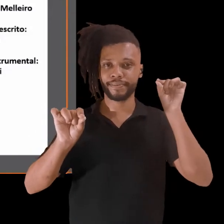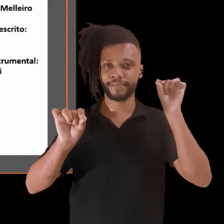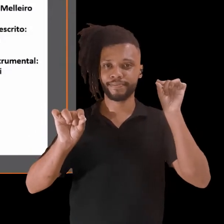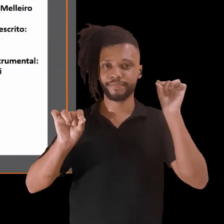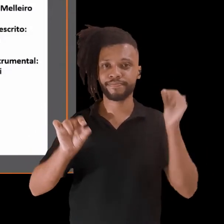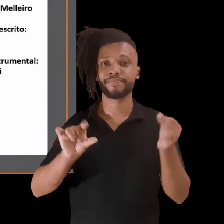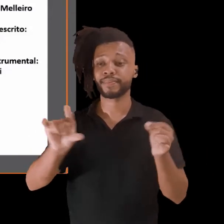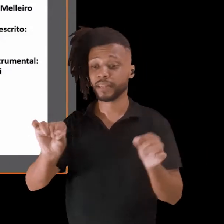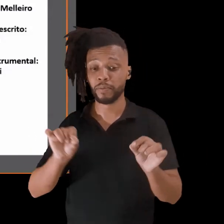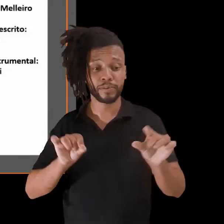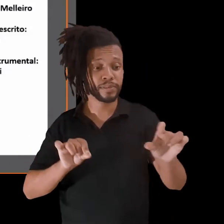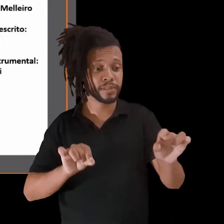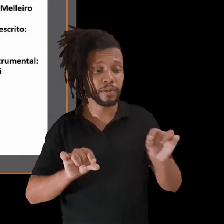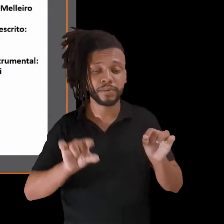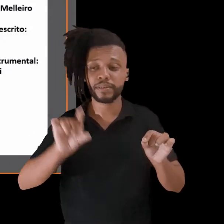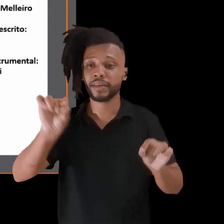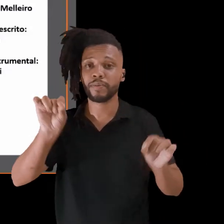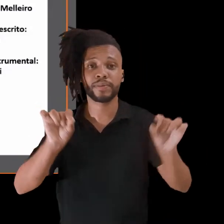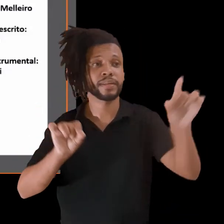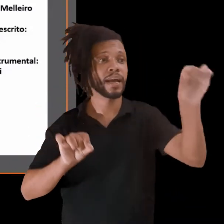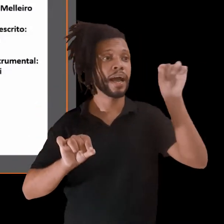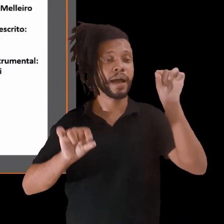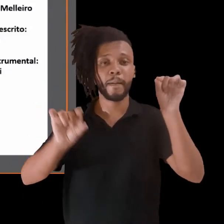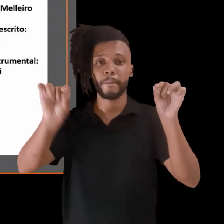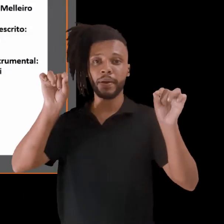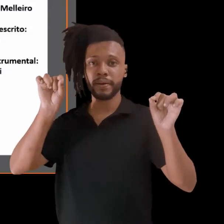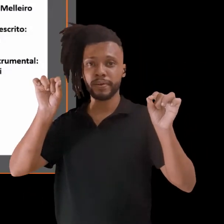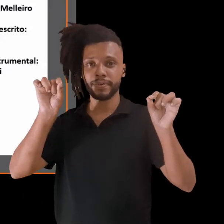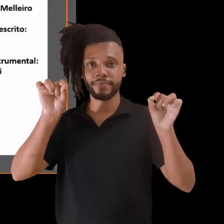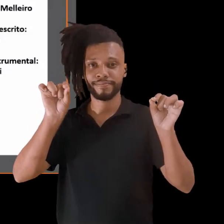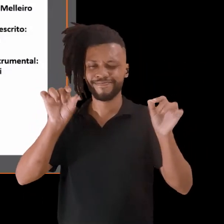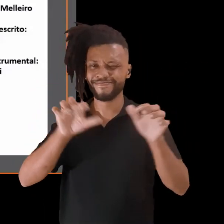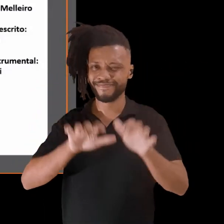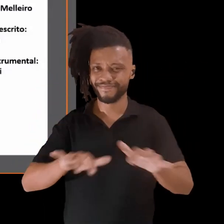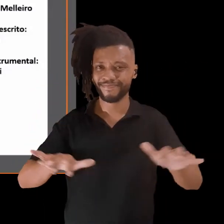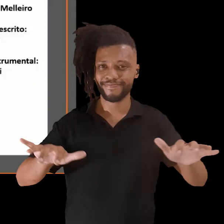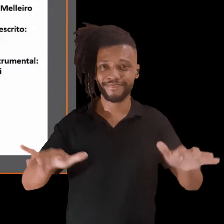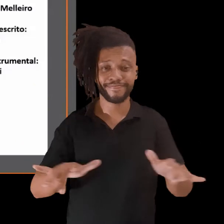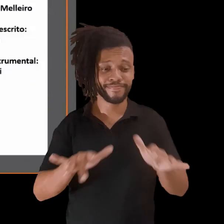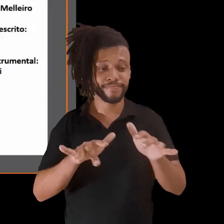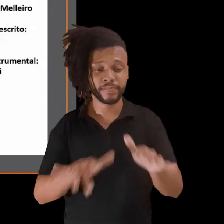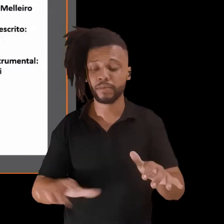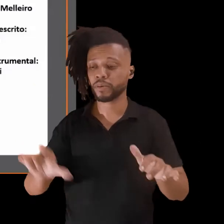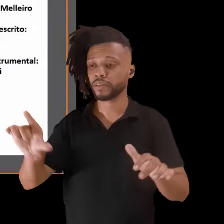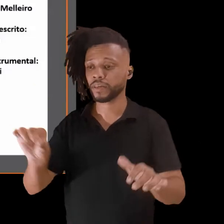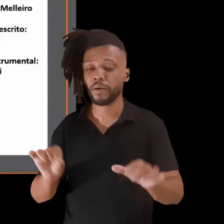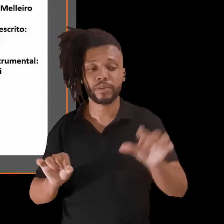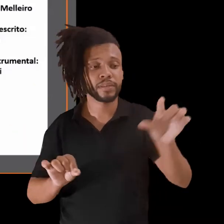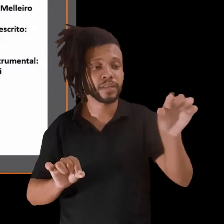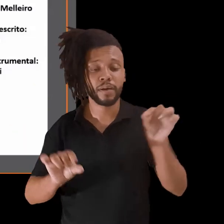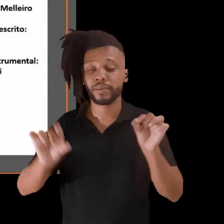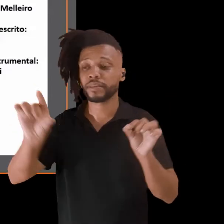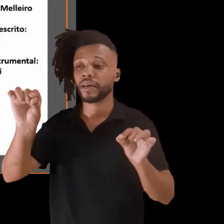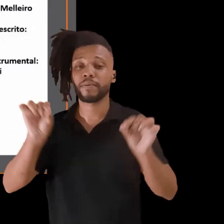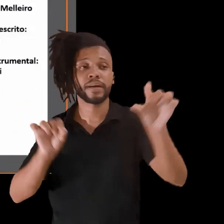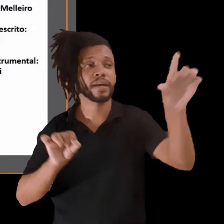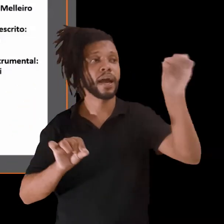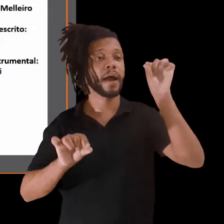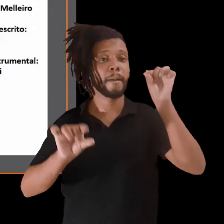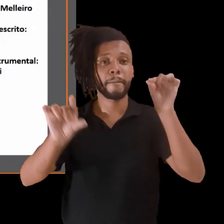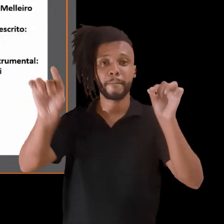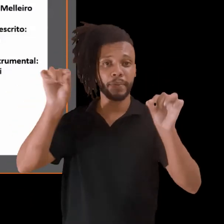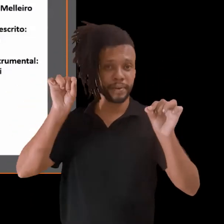jabuticaba. Jabuti, jabuti, jabuti, jabuticaba. Jabuti, jabuti,